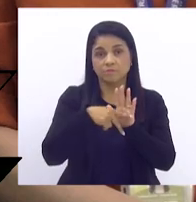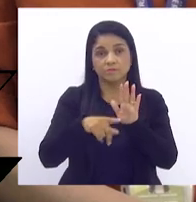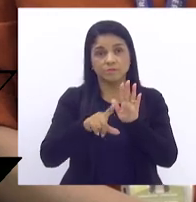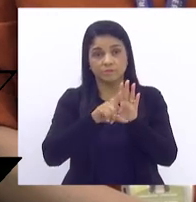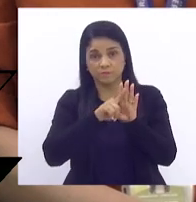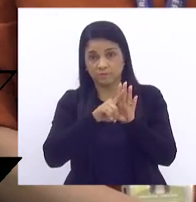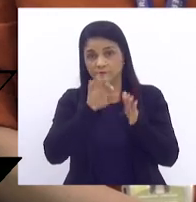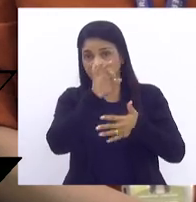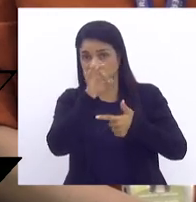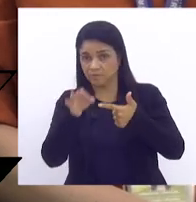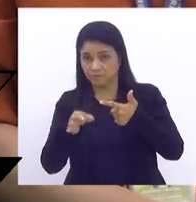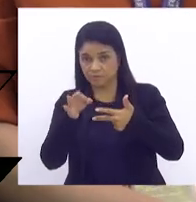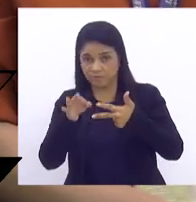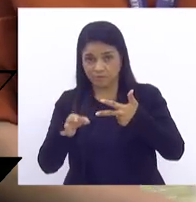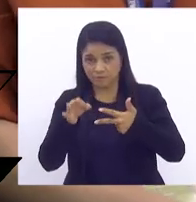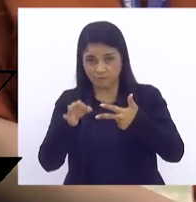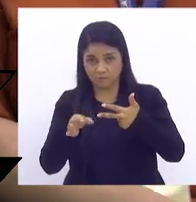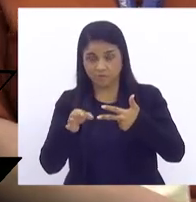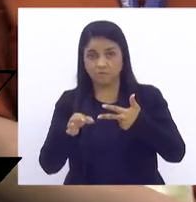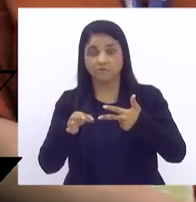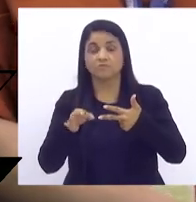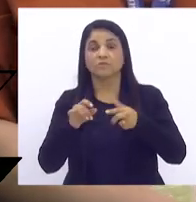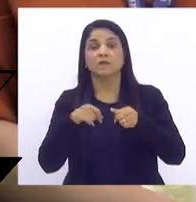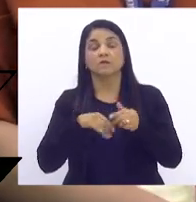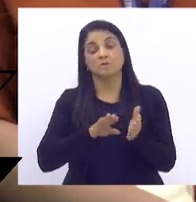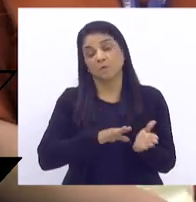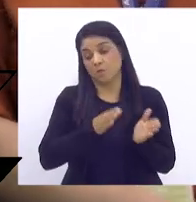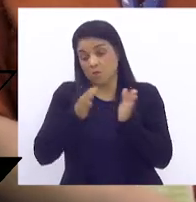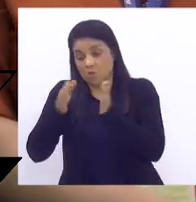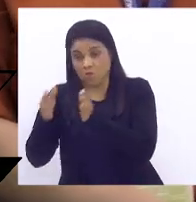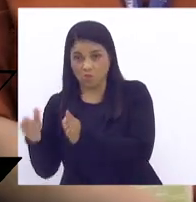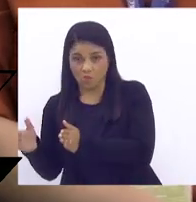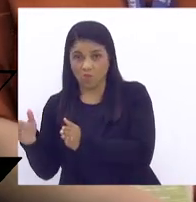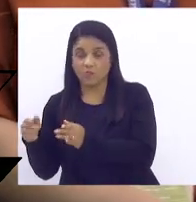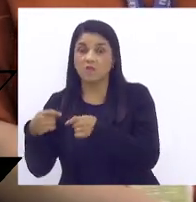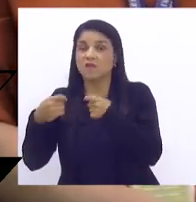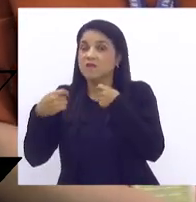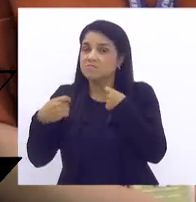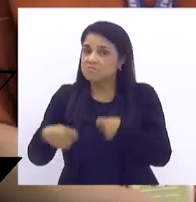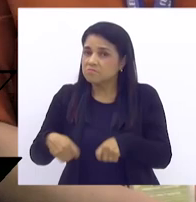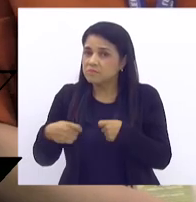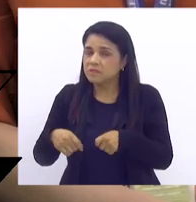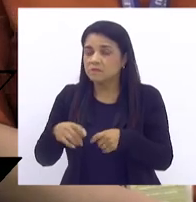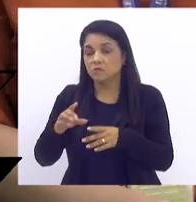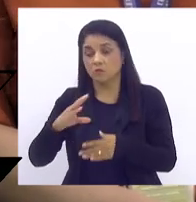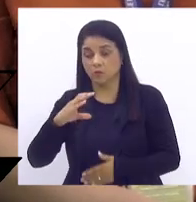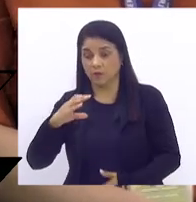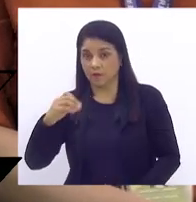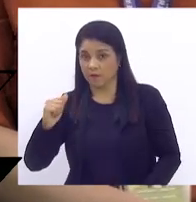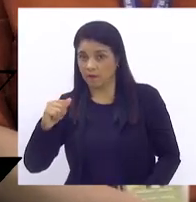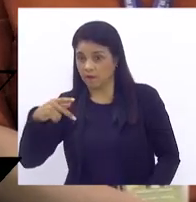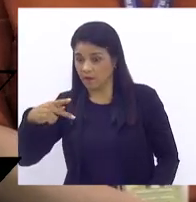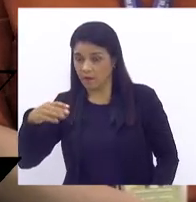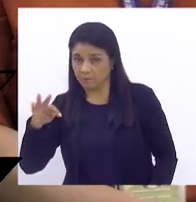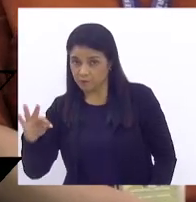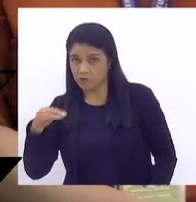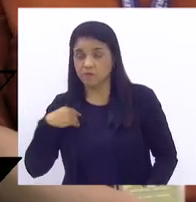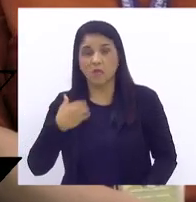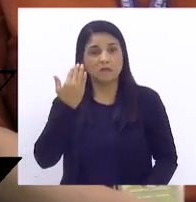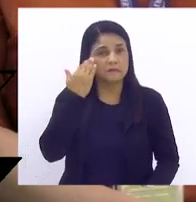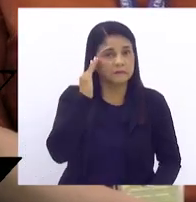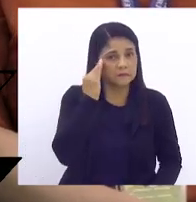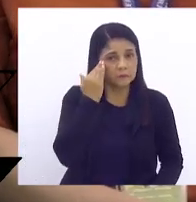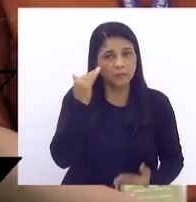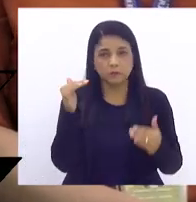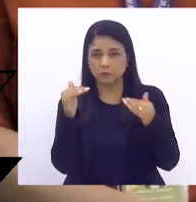porque, né, mas, por outro lado, eu acho que a gente, quando se trata só do caput, e aí eu acho que esse é até um entendimento que a gente poderia